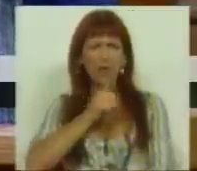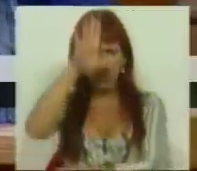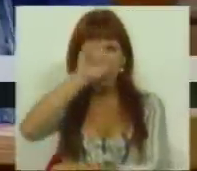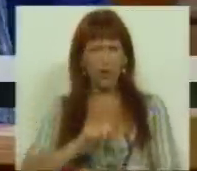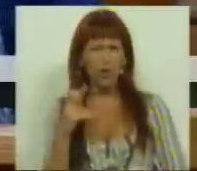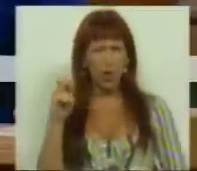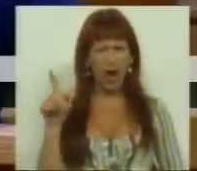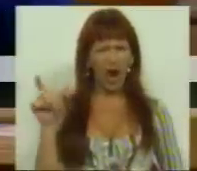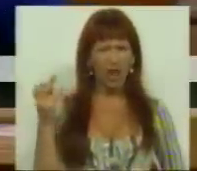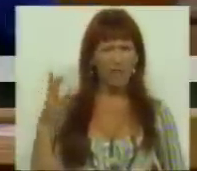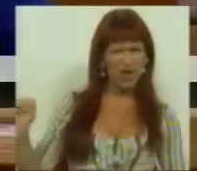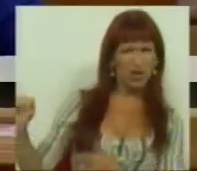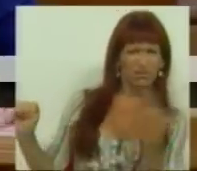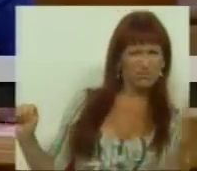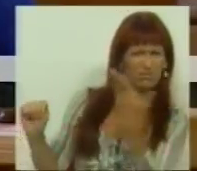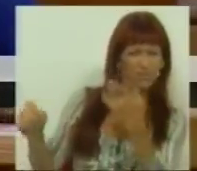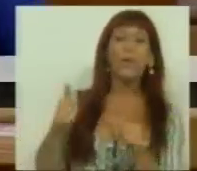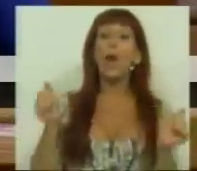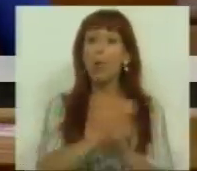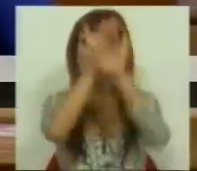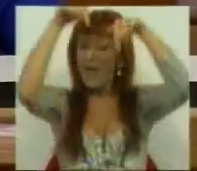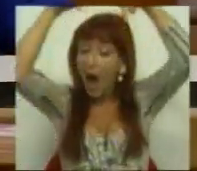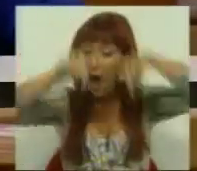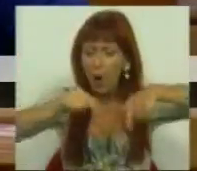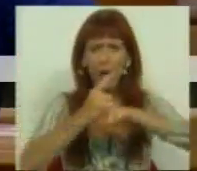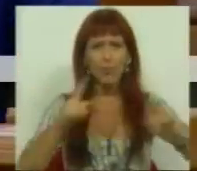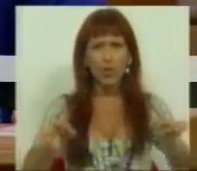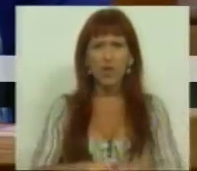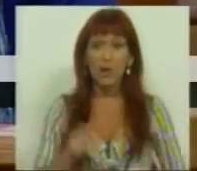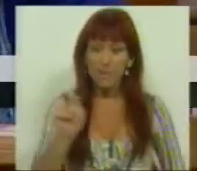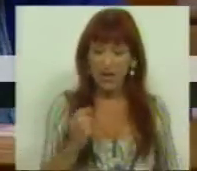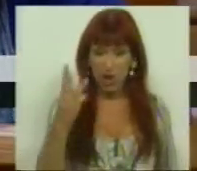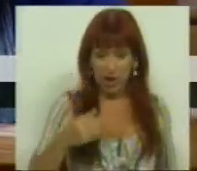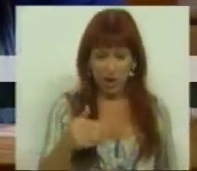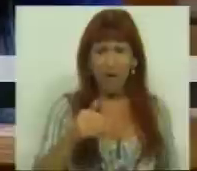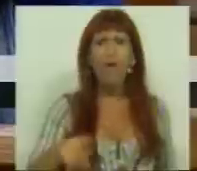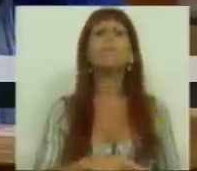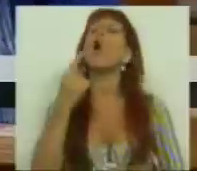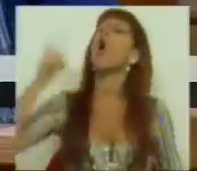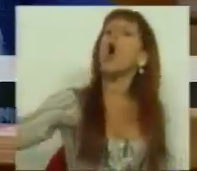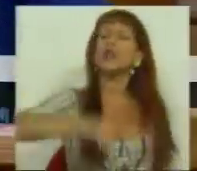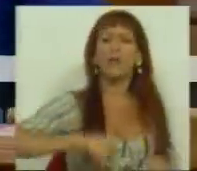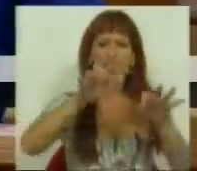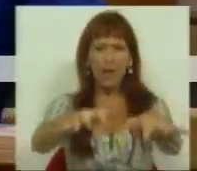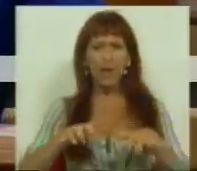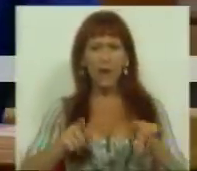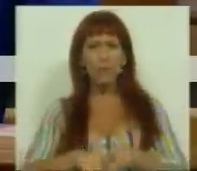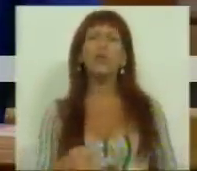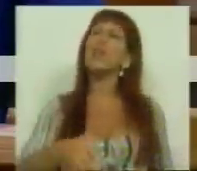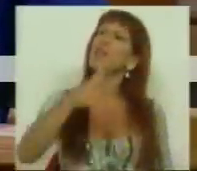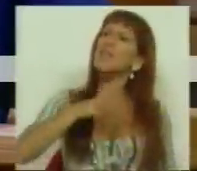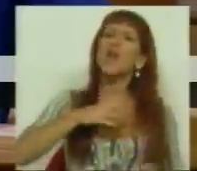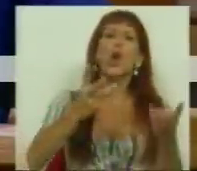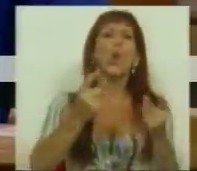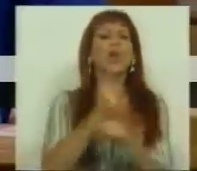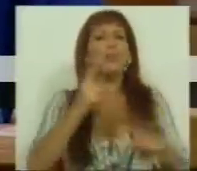ministro Miguel Relvas? É bom que clarifiquem agora, porque daqui a 3 meses estarão de volta a esta Assembleia para prestar contas